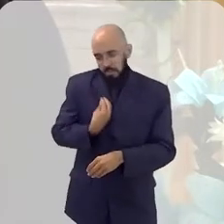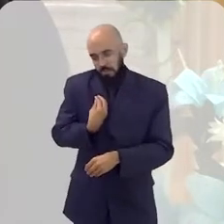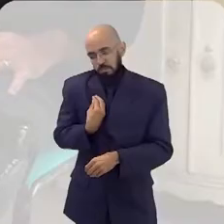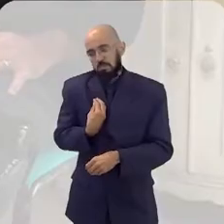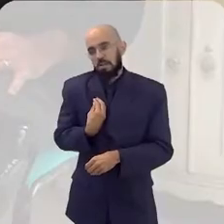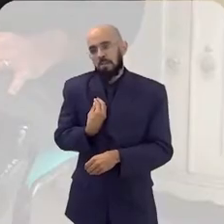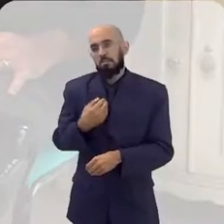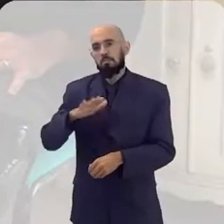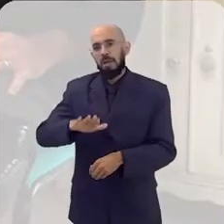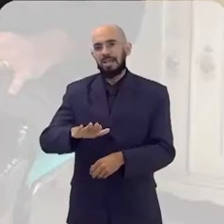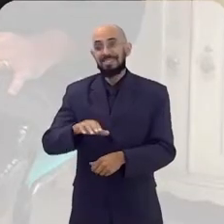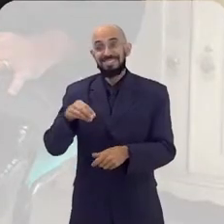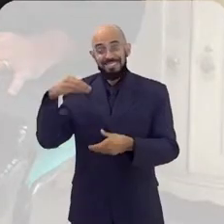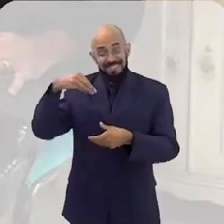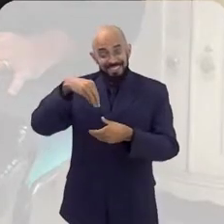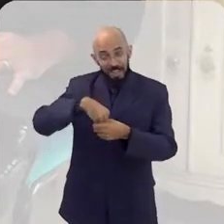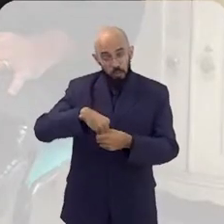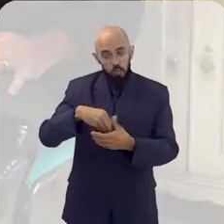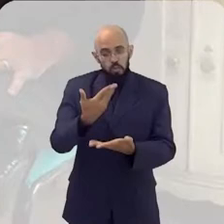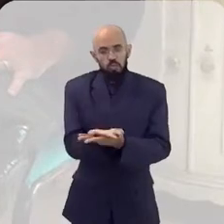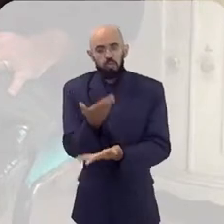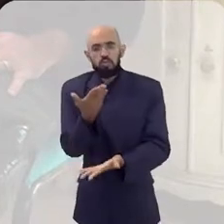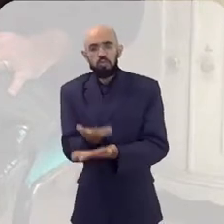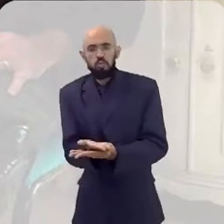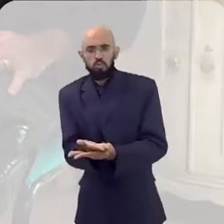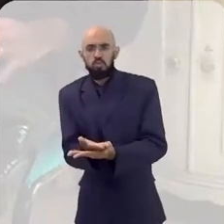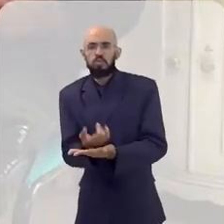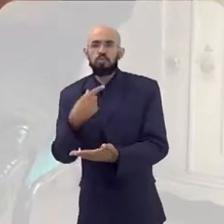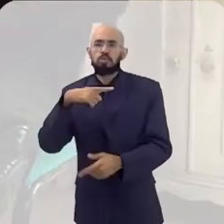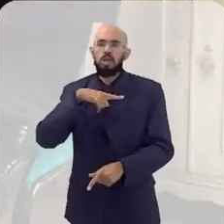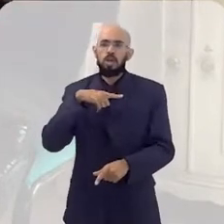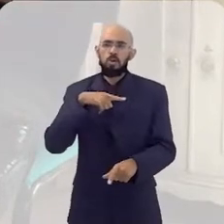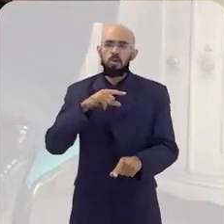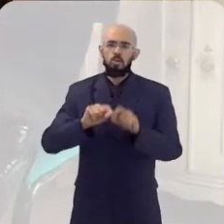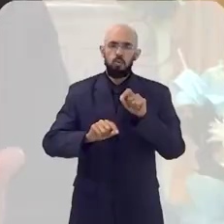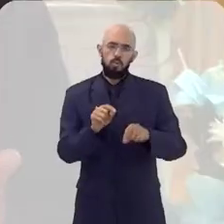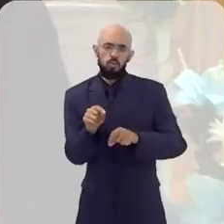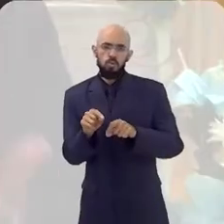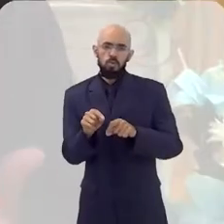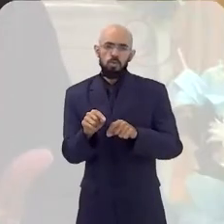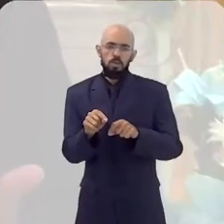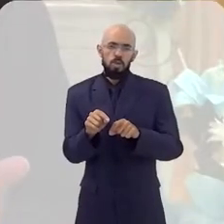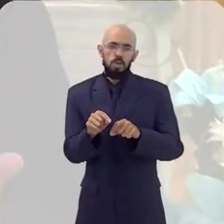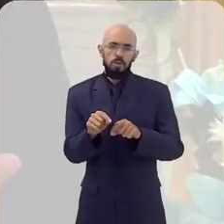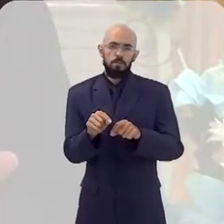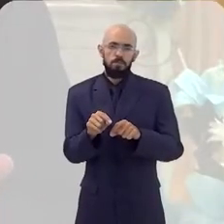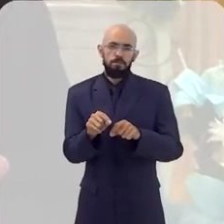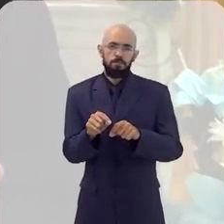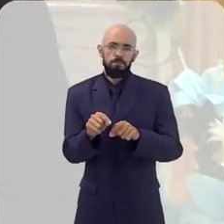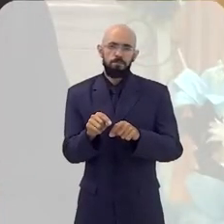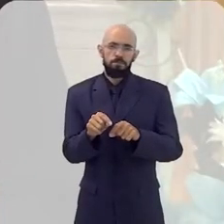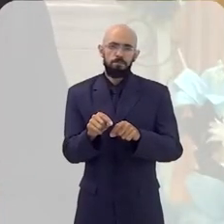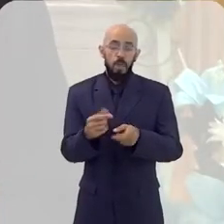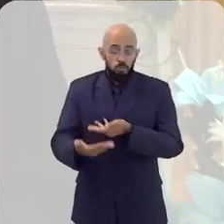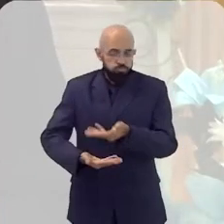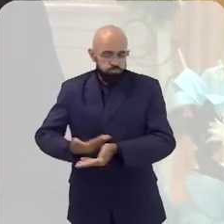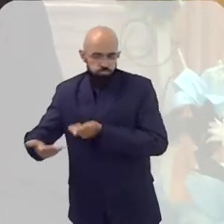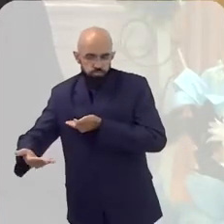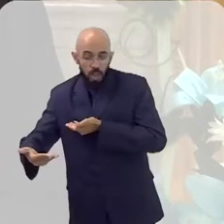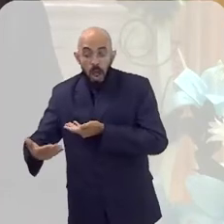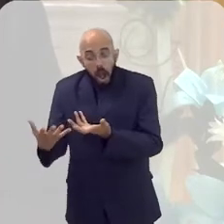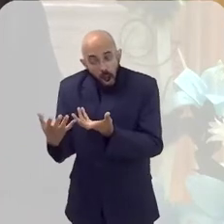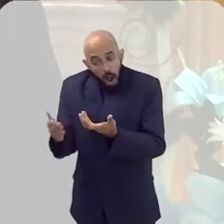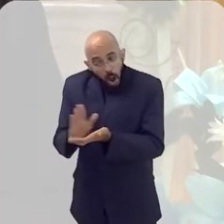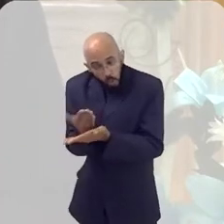dos rituais. Agora, dentro dos estudos, aí existe uma dinâmica assim. Alguns coves, alguns